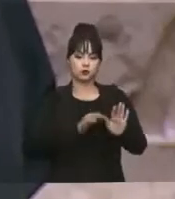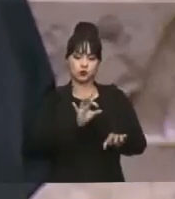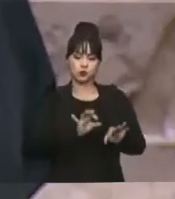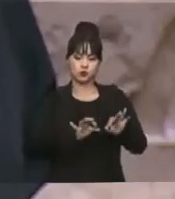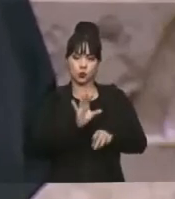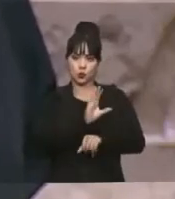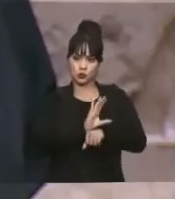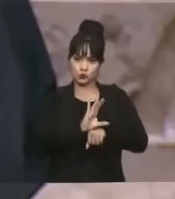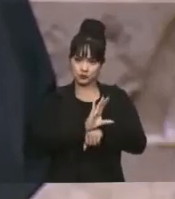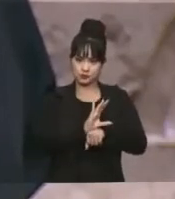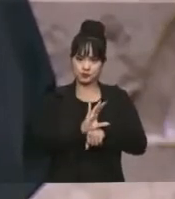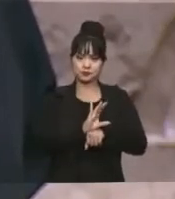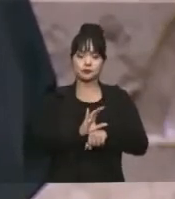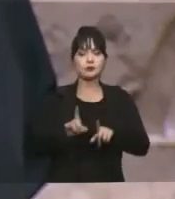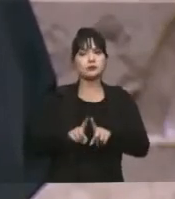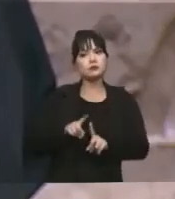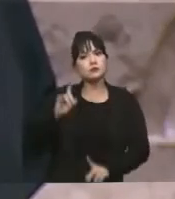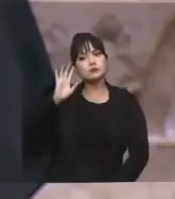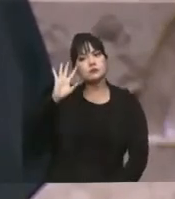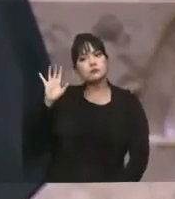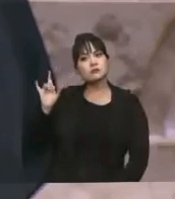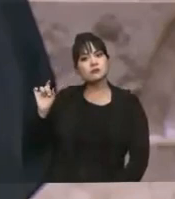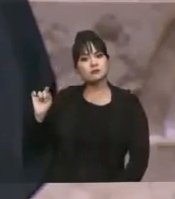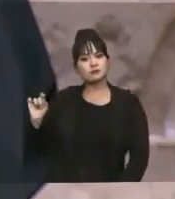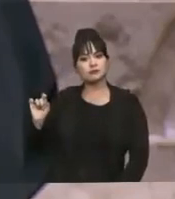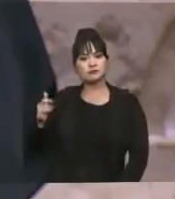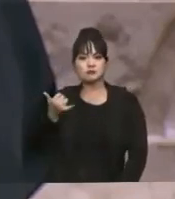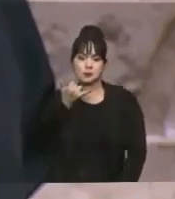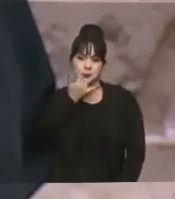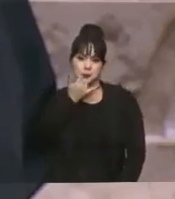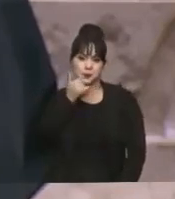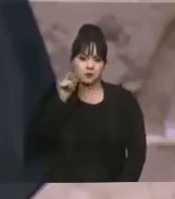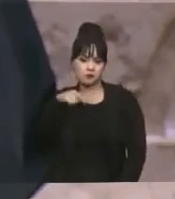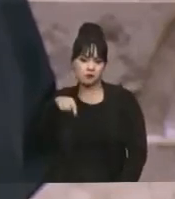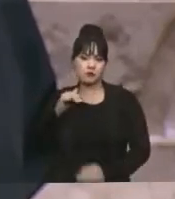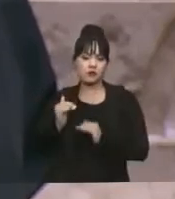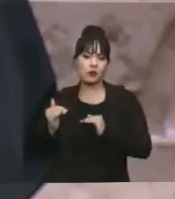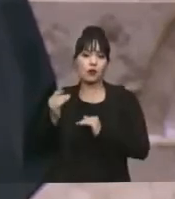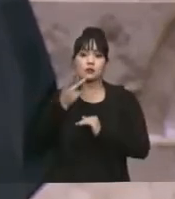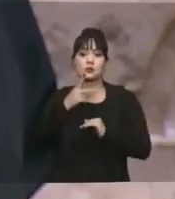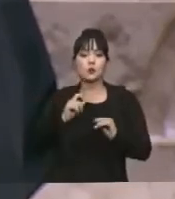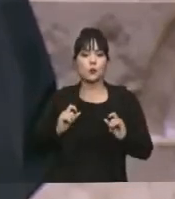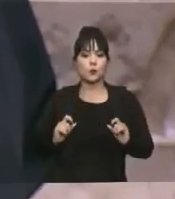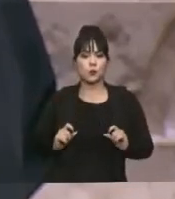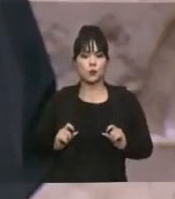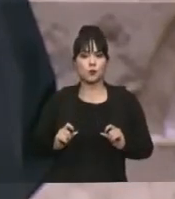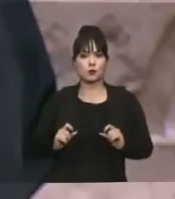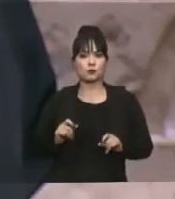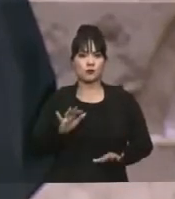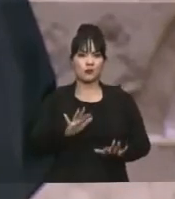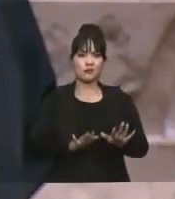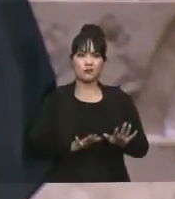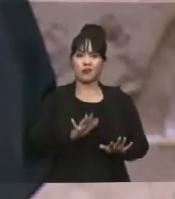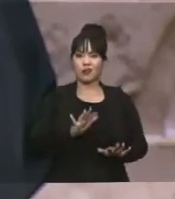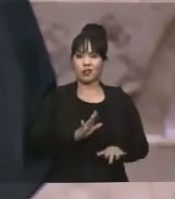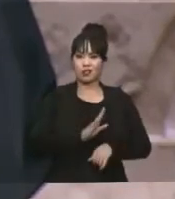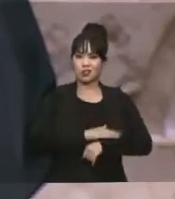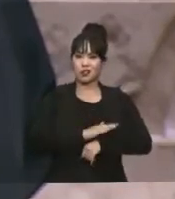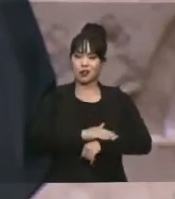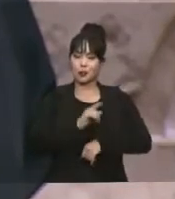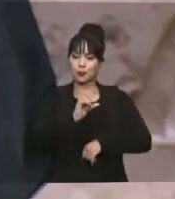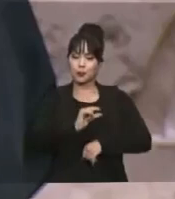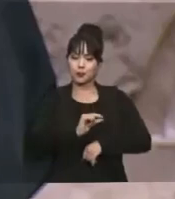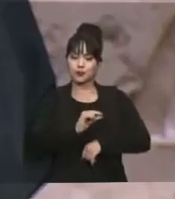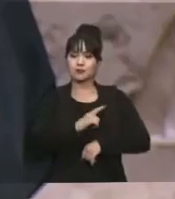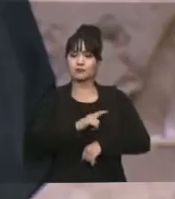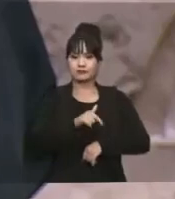jurídico-constitucional. Imaginando-se aqui, eu peço vênia a Vossas Excelências para dizer que talvez haja um tempo em breve que